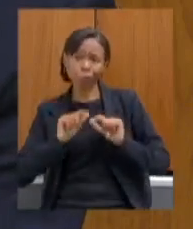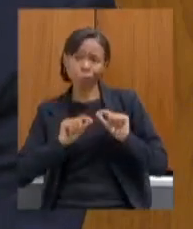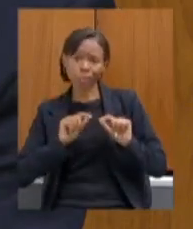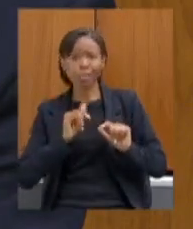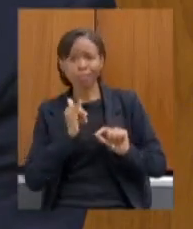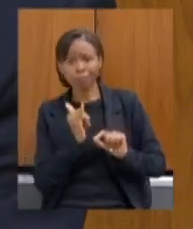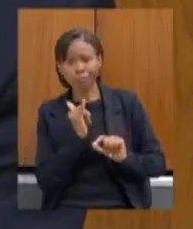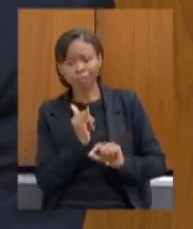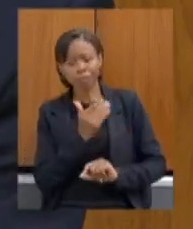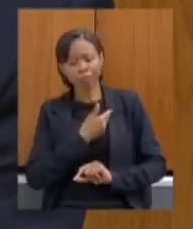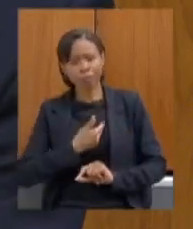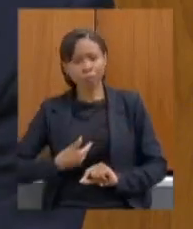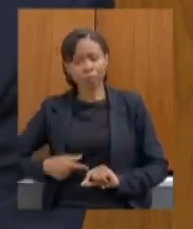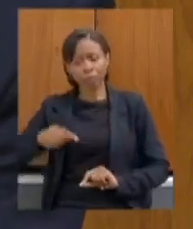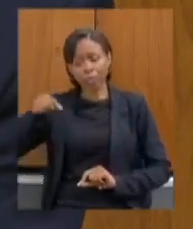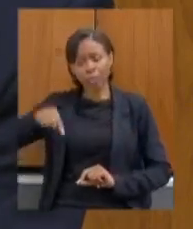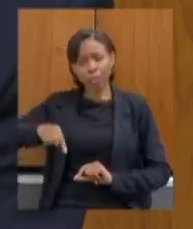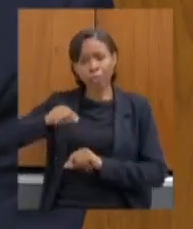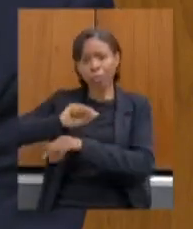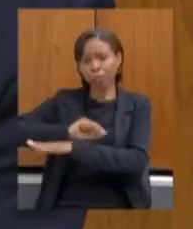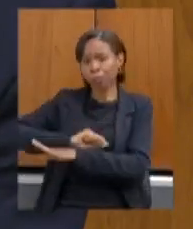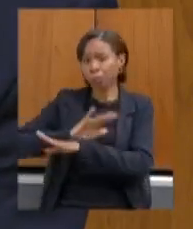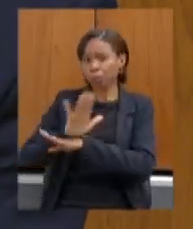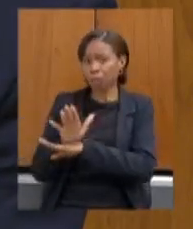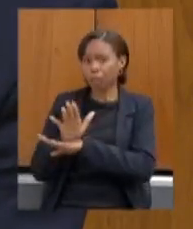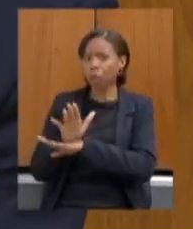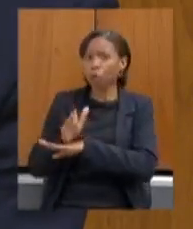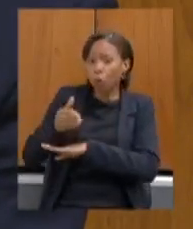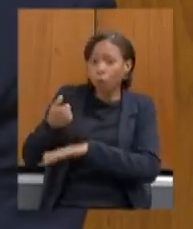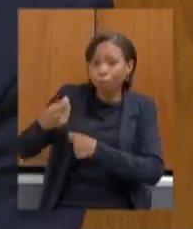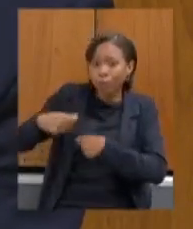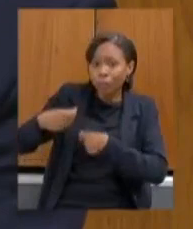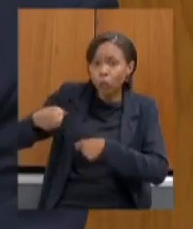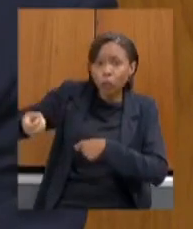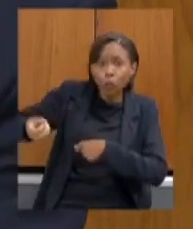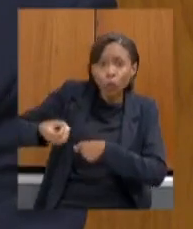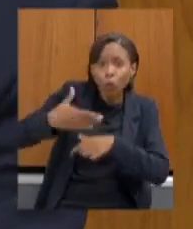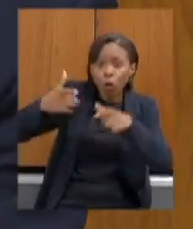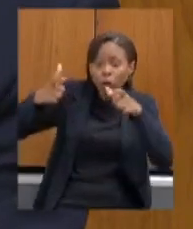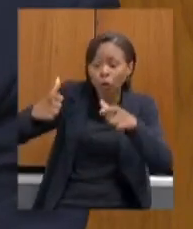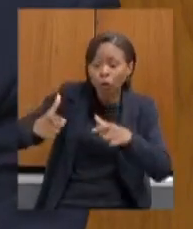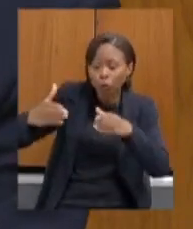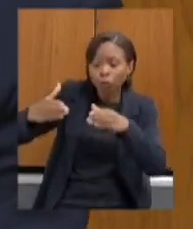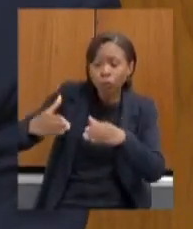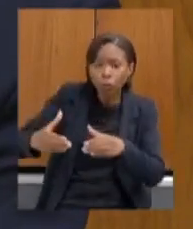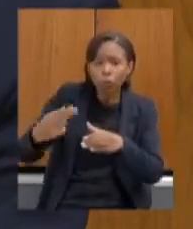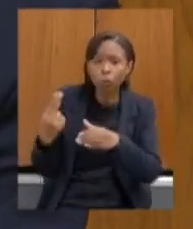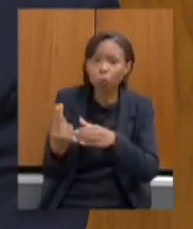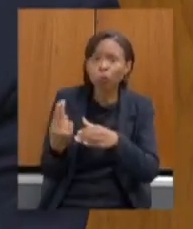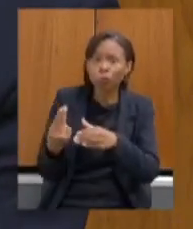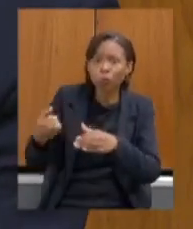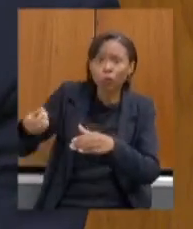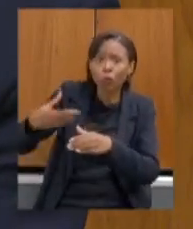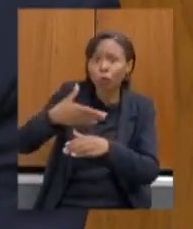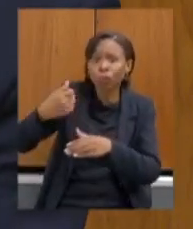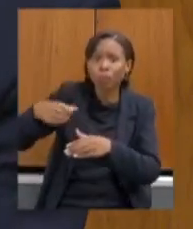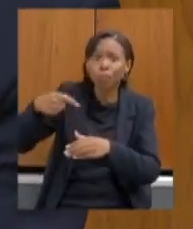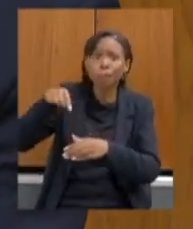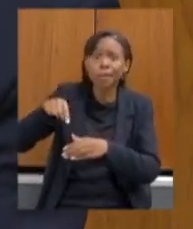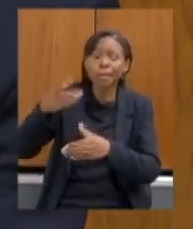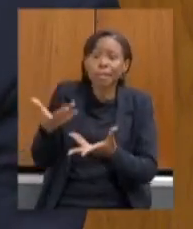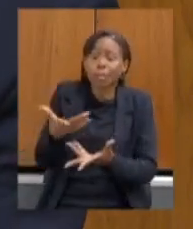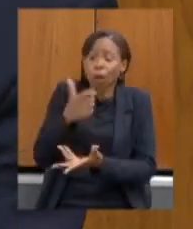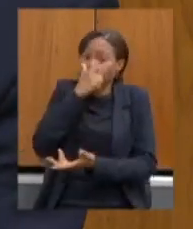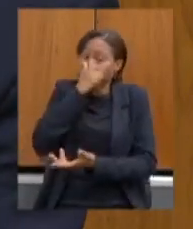subestação, porque aqui já está carregada. Quer dizer, isso é um bom problema, um bom problema